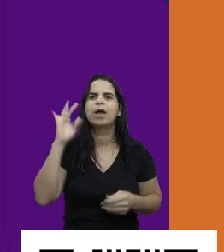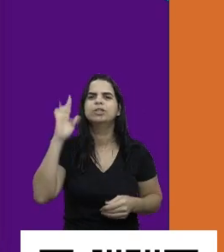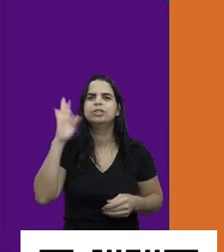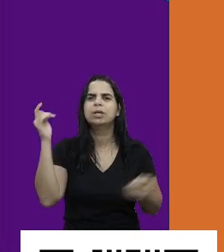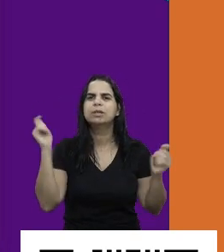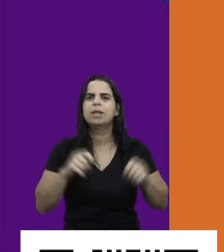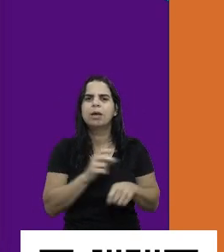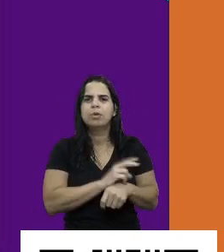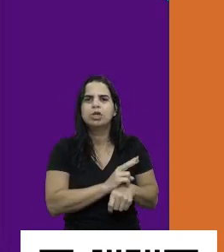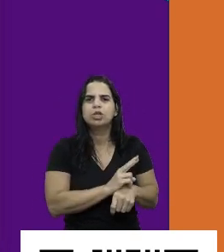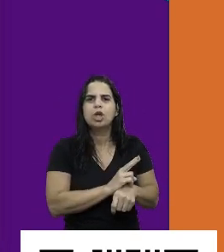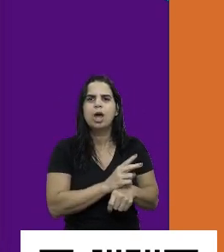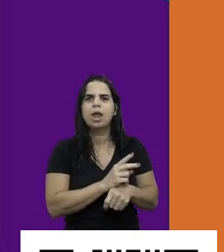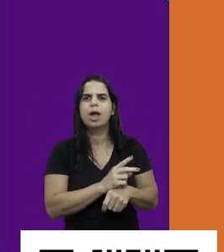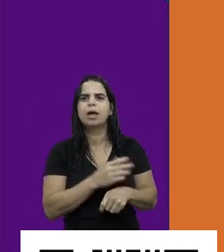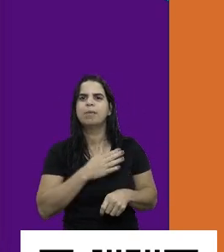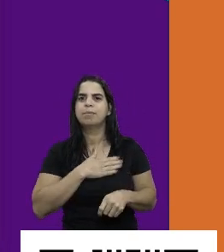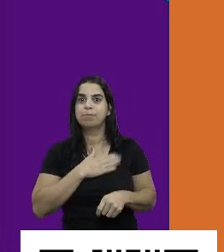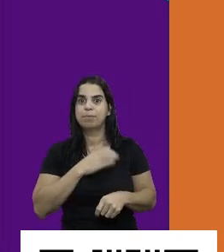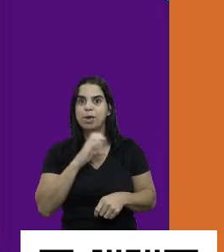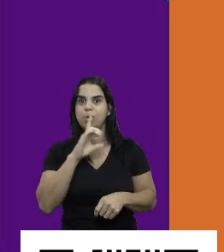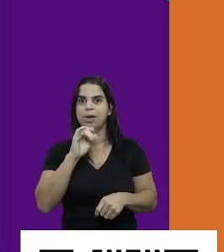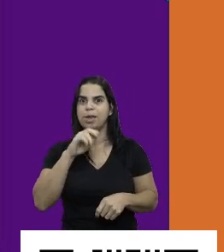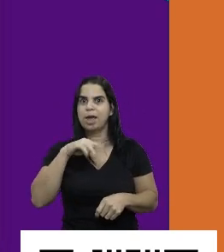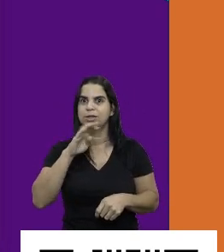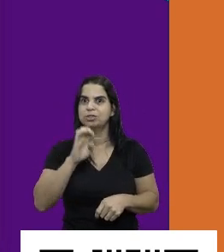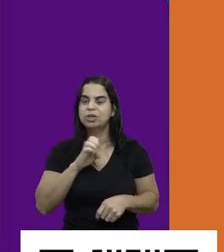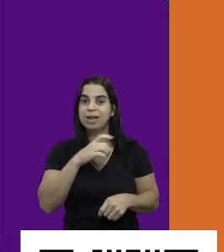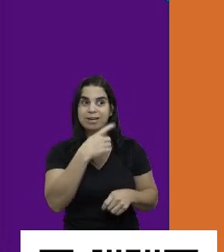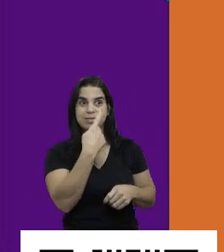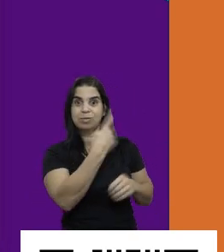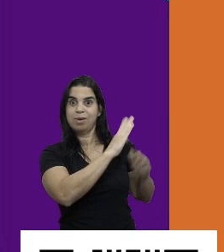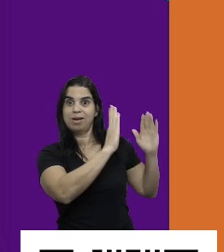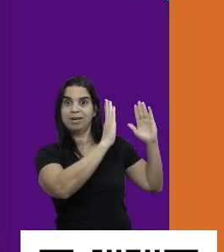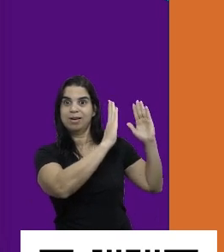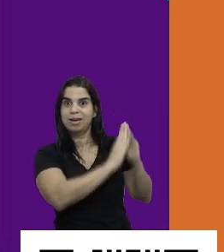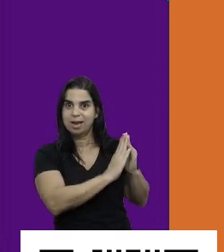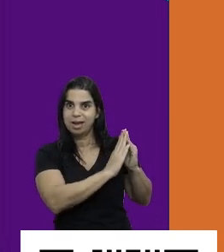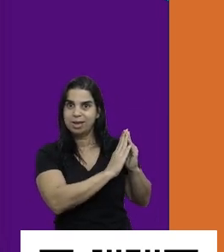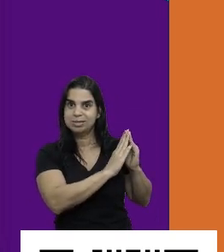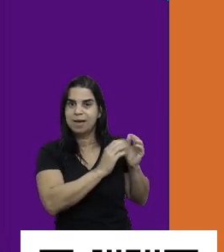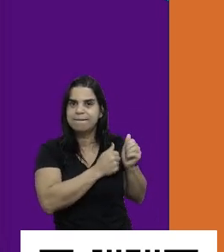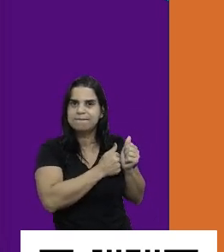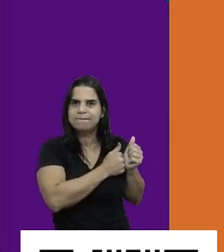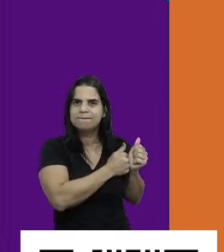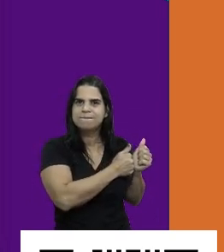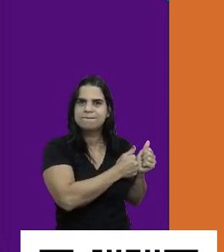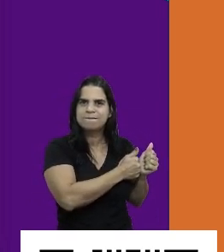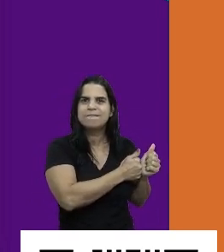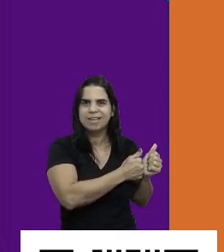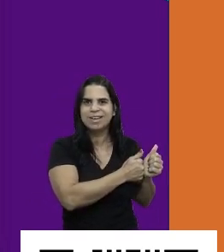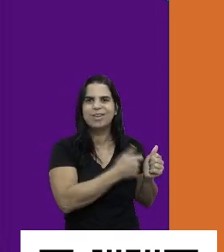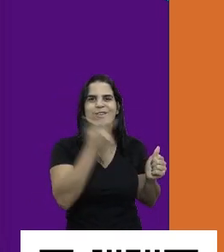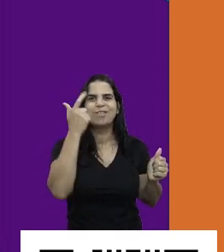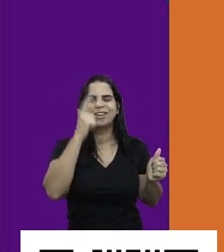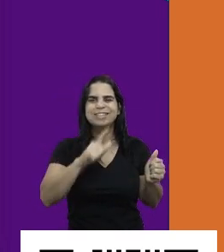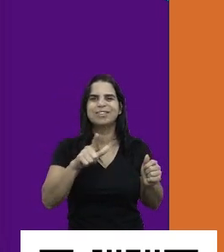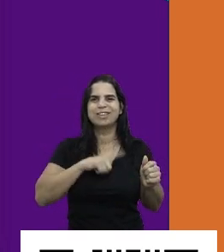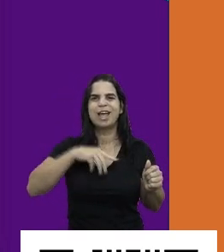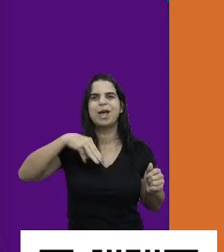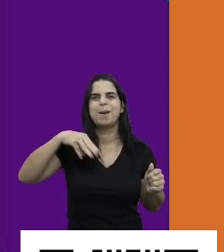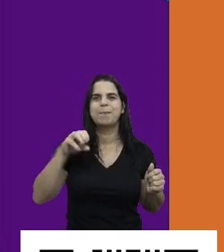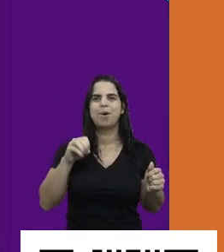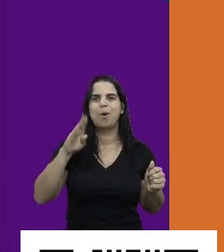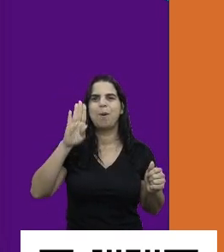da casa dele porque aí eu tenho o meu mobile e eu consigo começar a traquear isso tudo e começar a criar